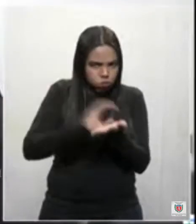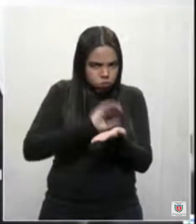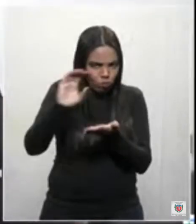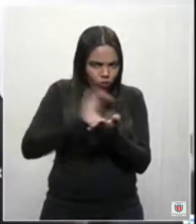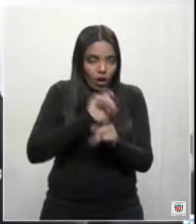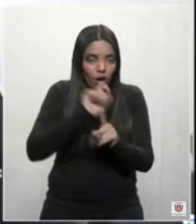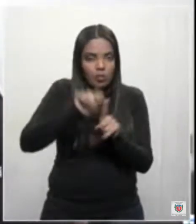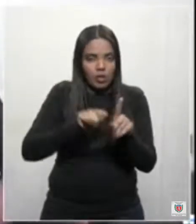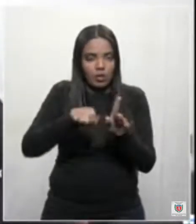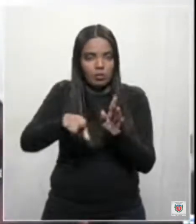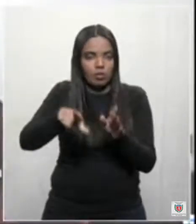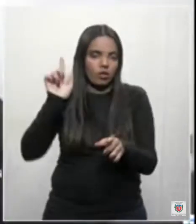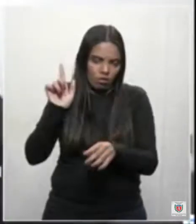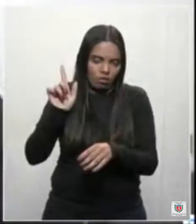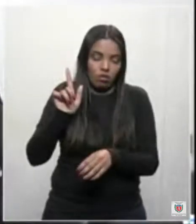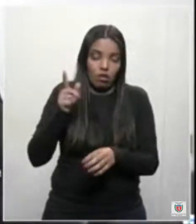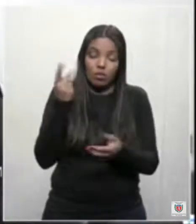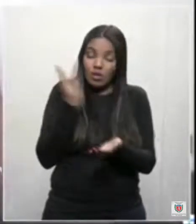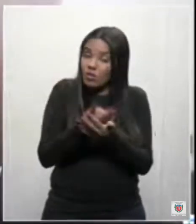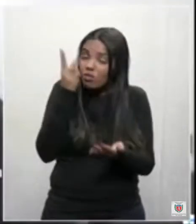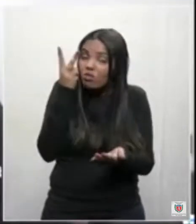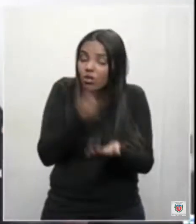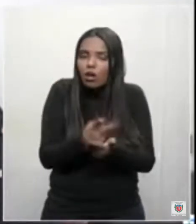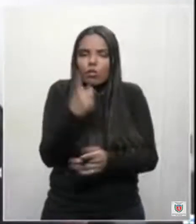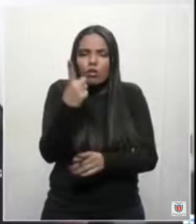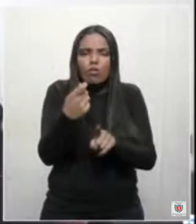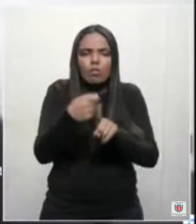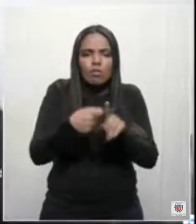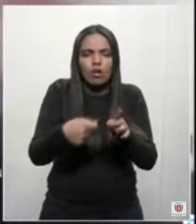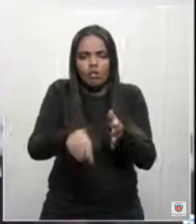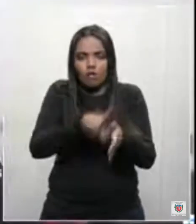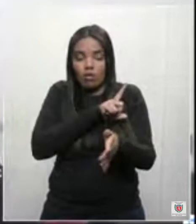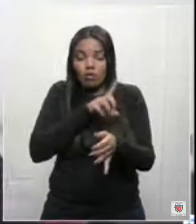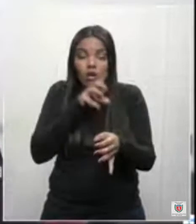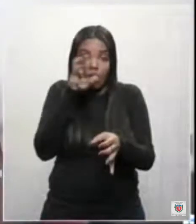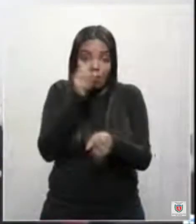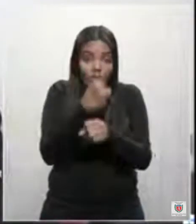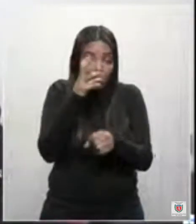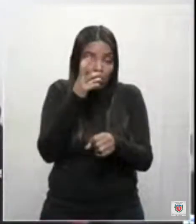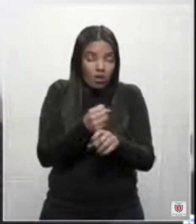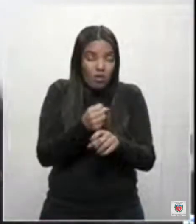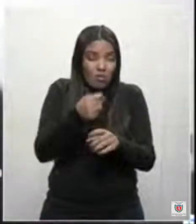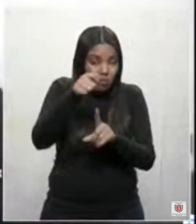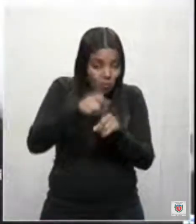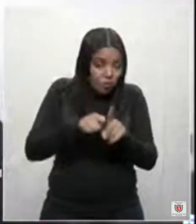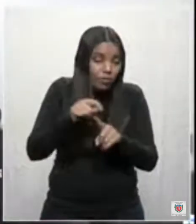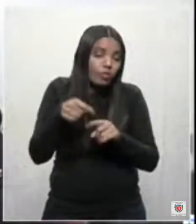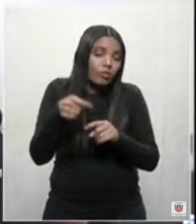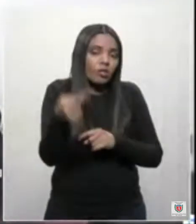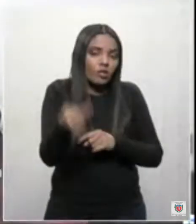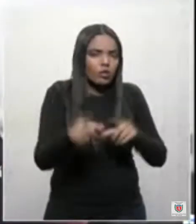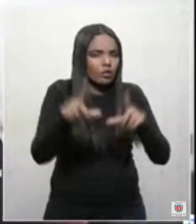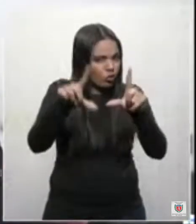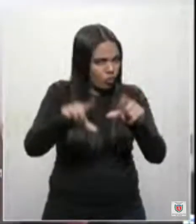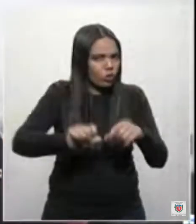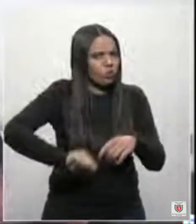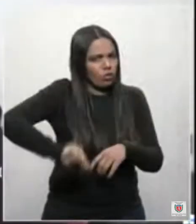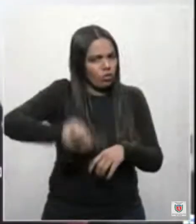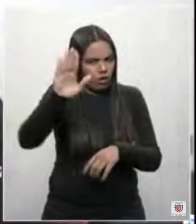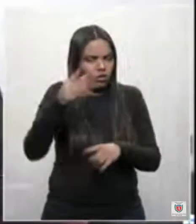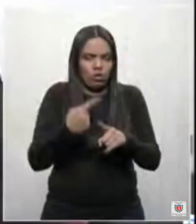mês passado, né? O ICMS trabalha com o mês anterior. A crise, de fato, o número do mês que vem vai ser maior, a nossa arrecadação vai ser mais baixa